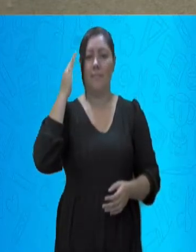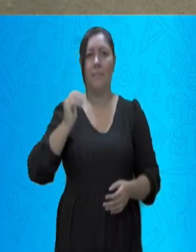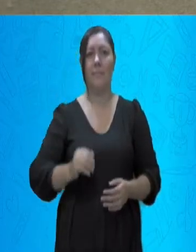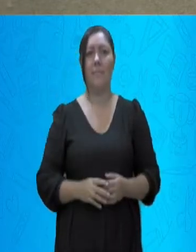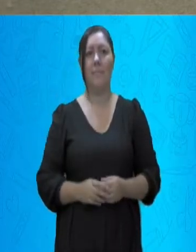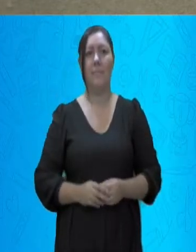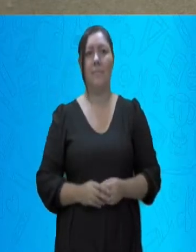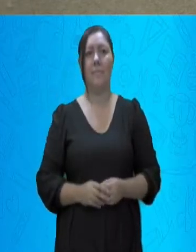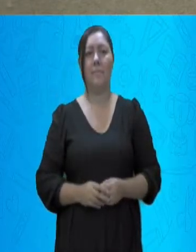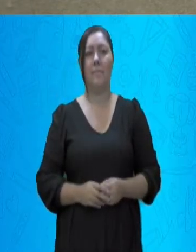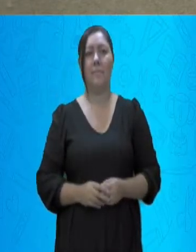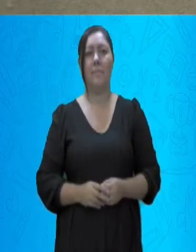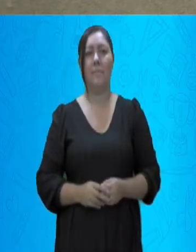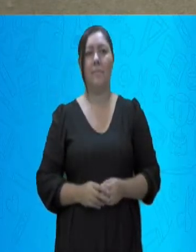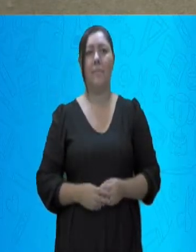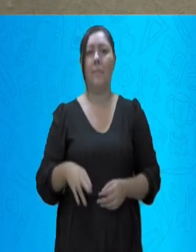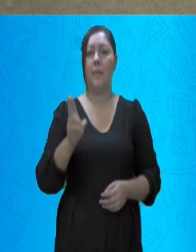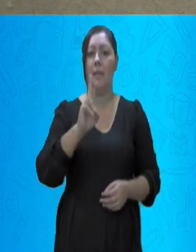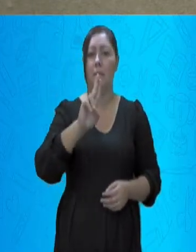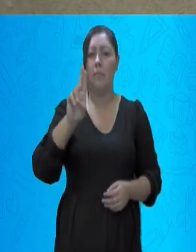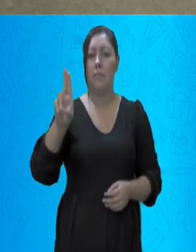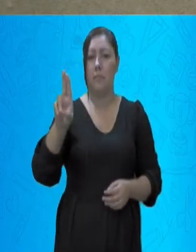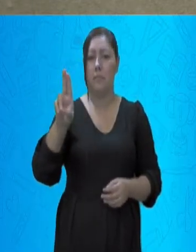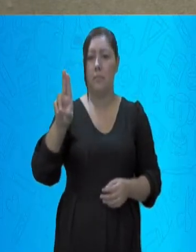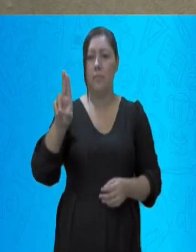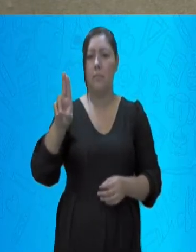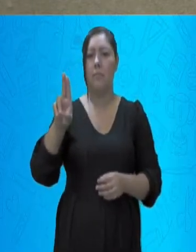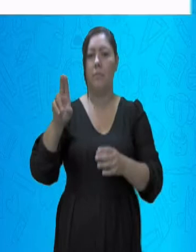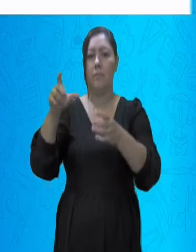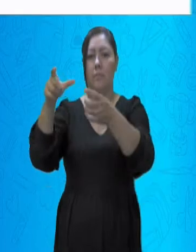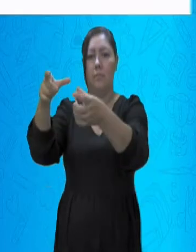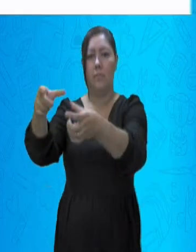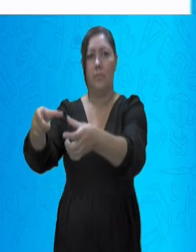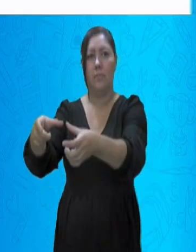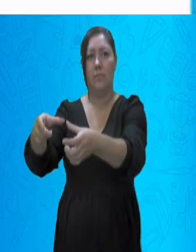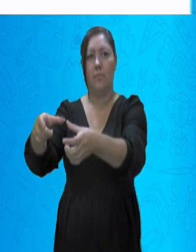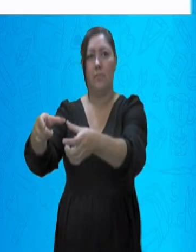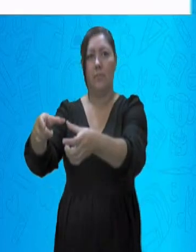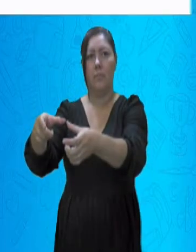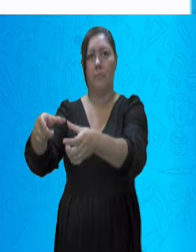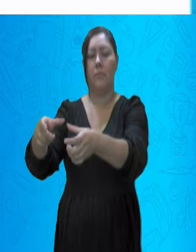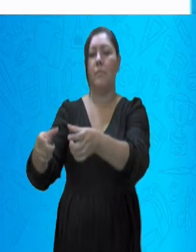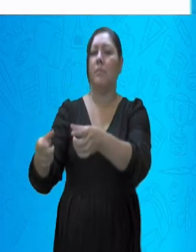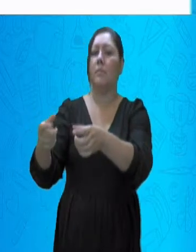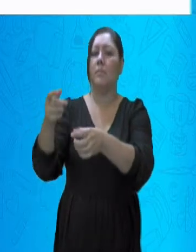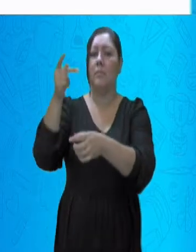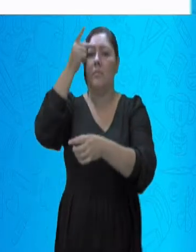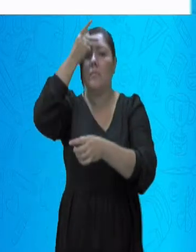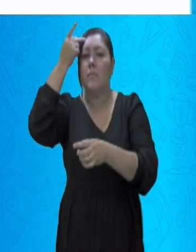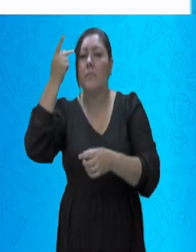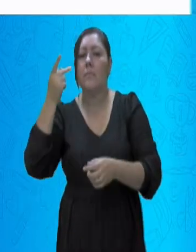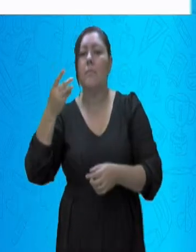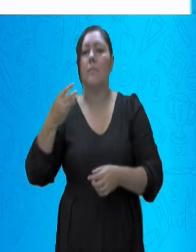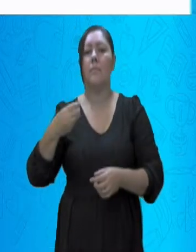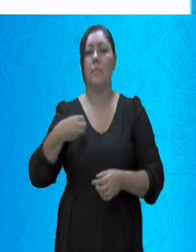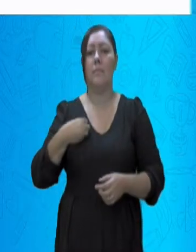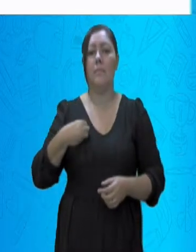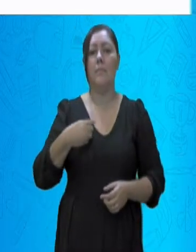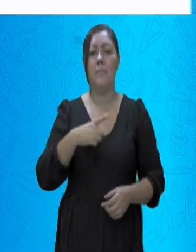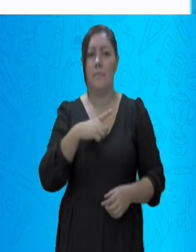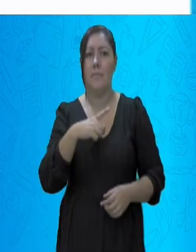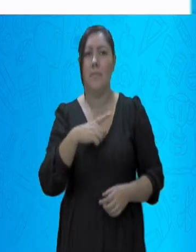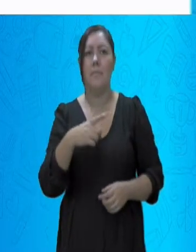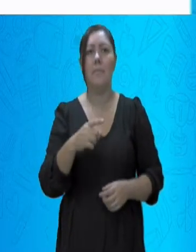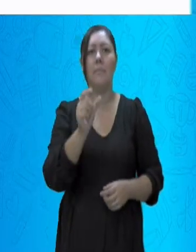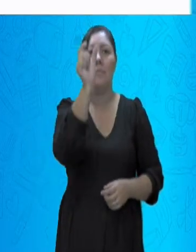próprio. É um nome específico que se dá ou a alguns indivíduos, ou a